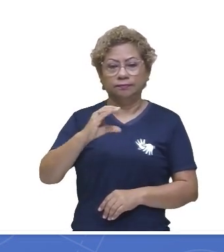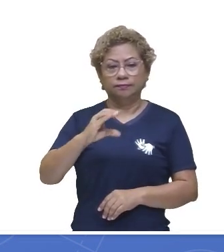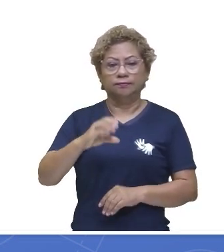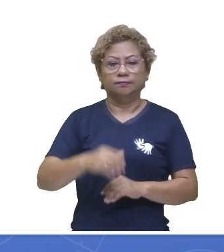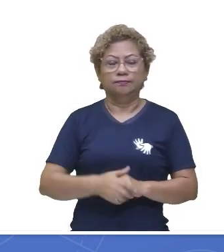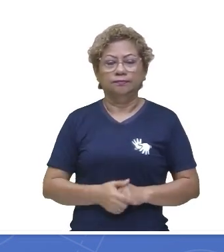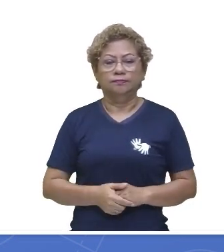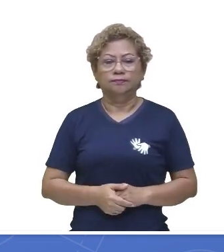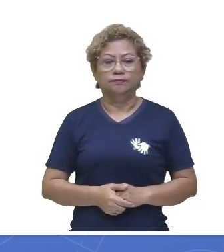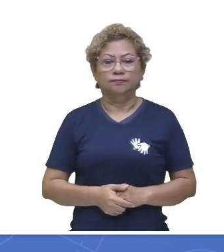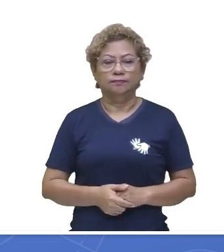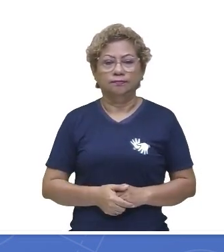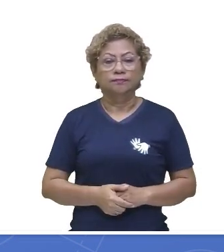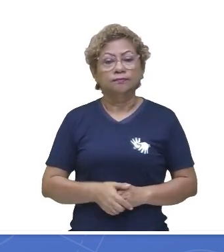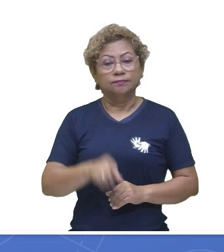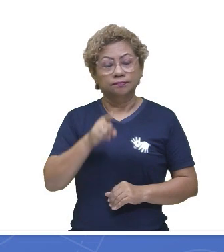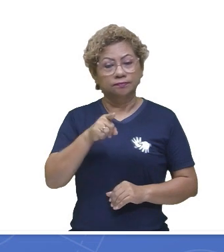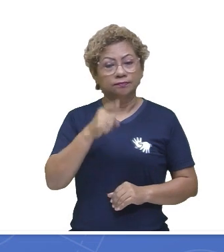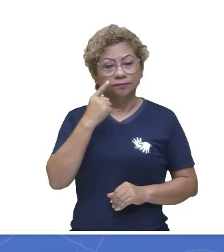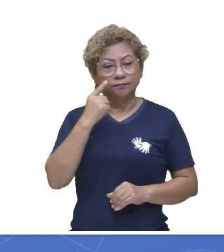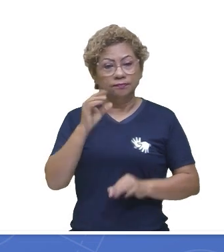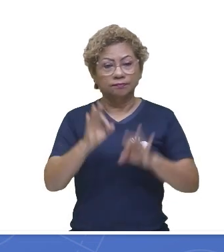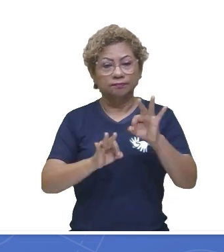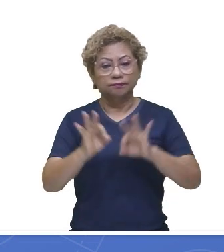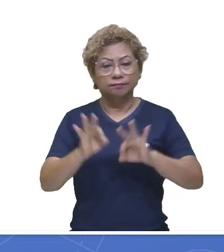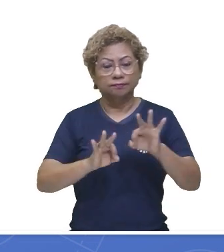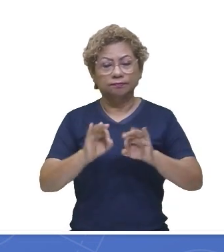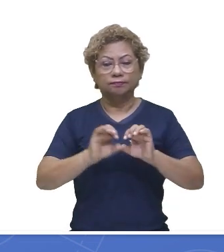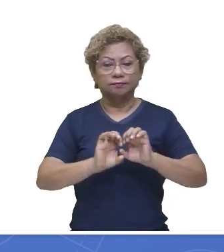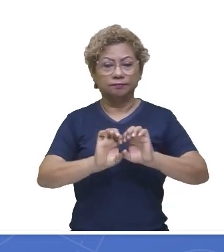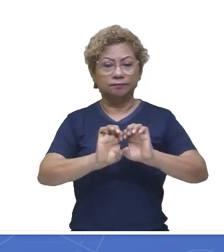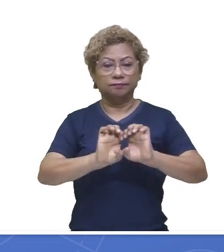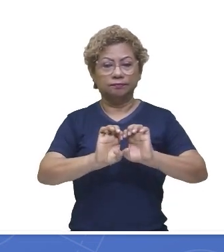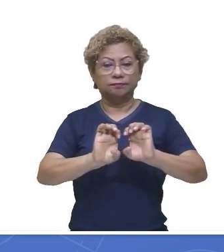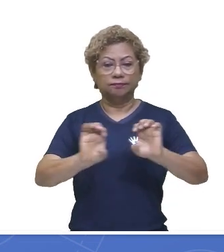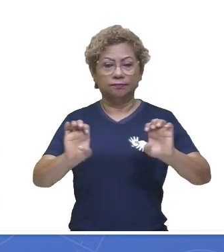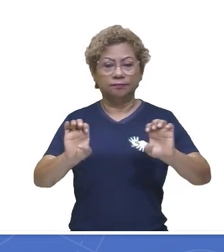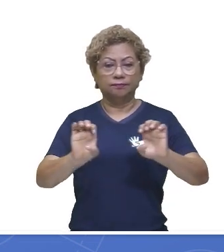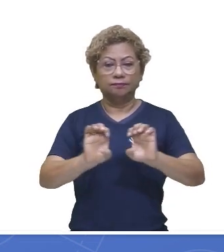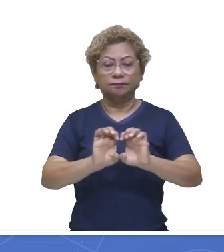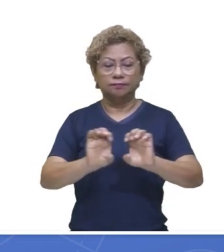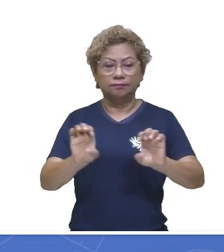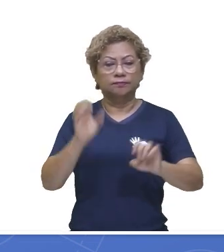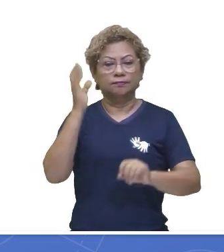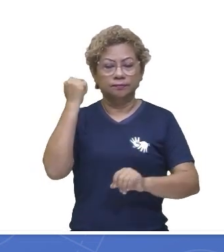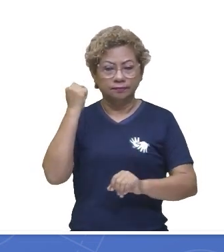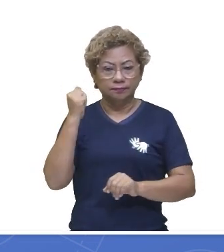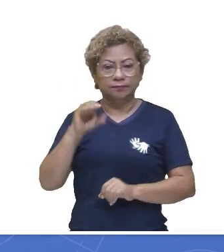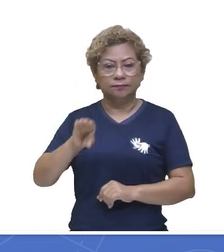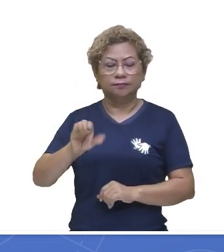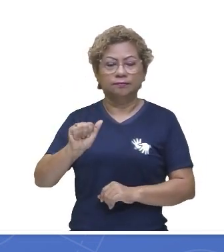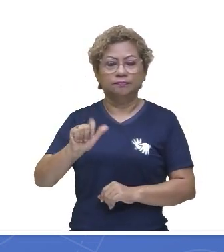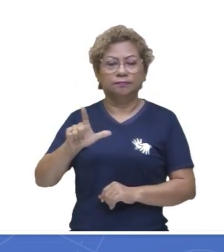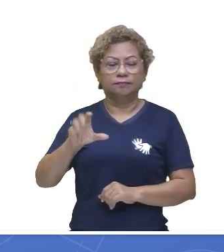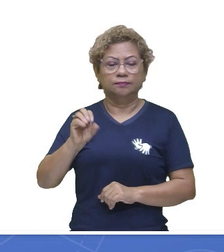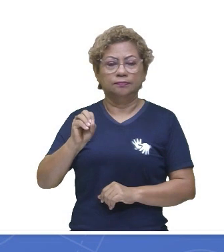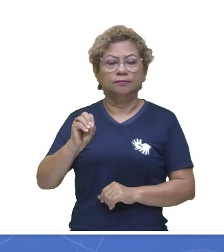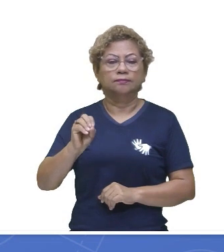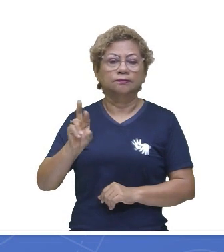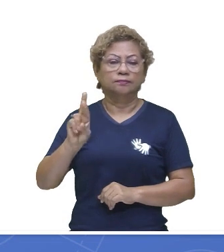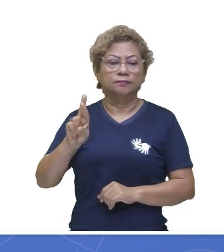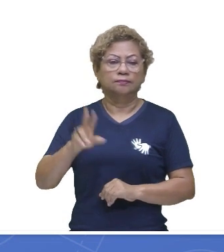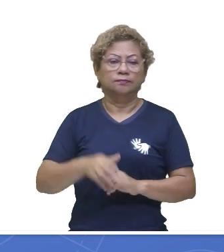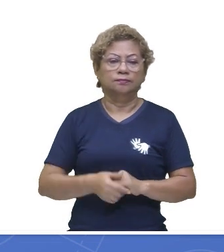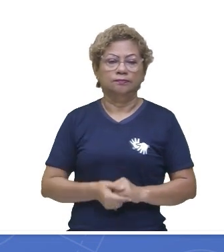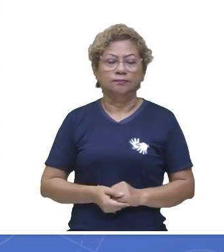pego esses valores e substituo na nossa equação lá do calor específico. Veja, quantidade de calor é